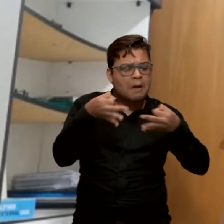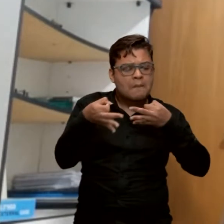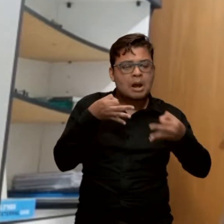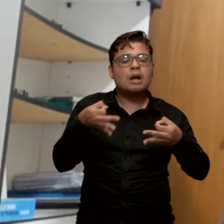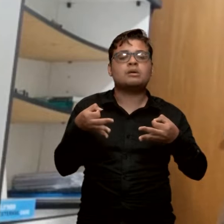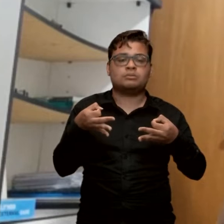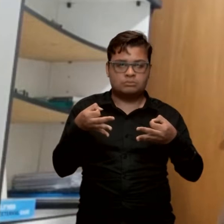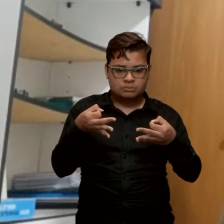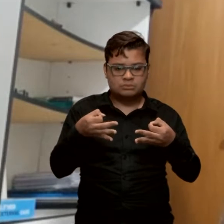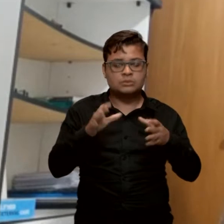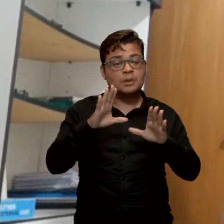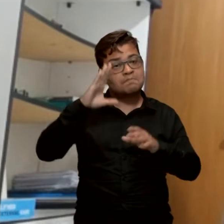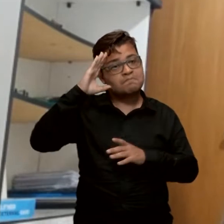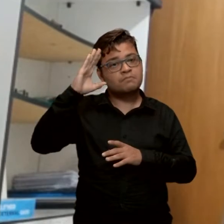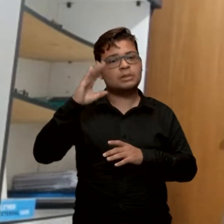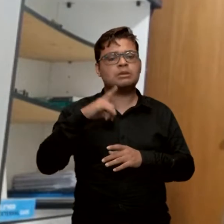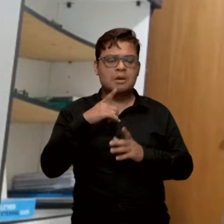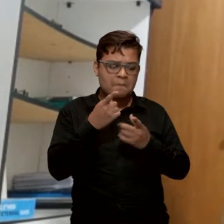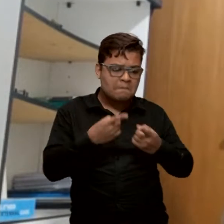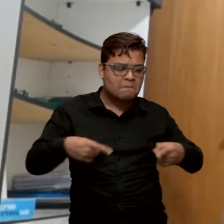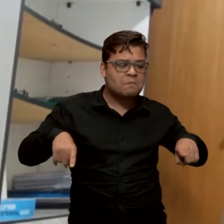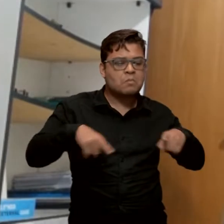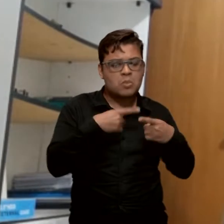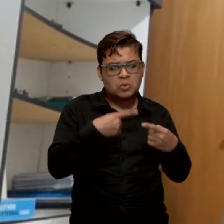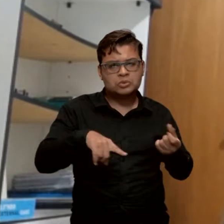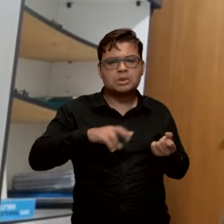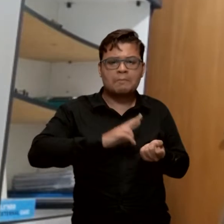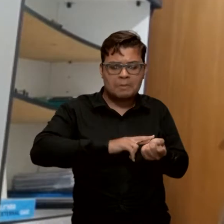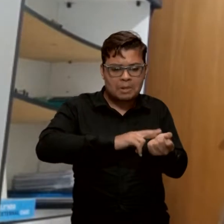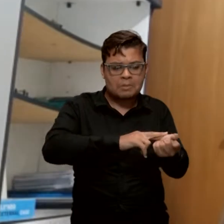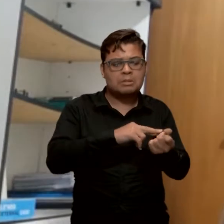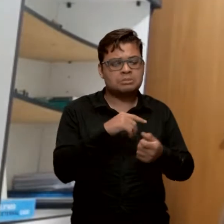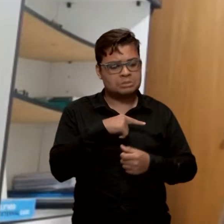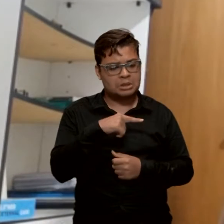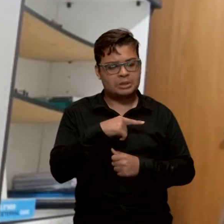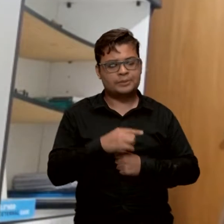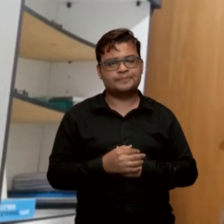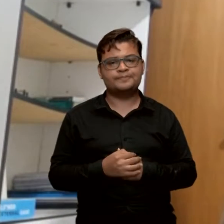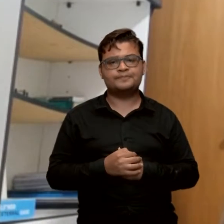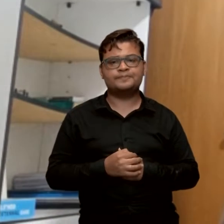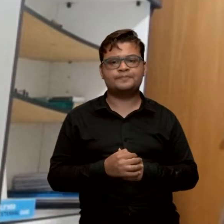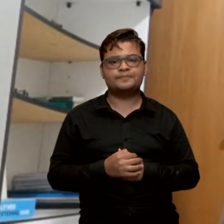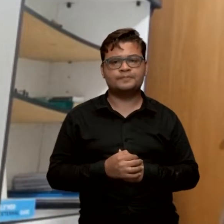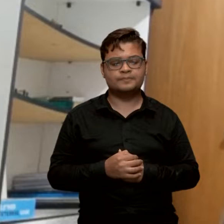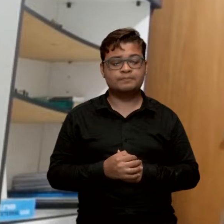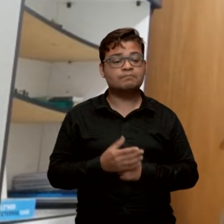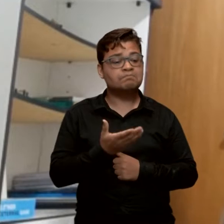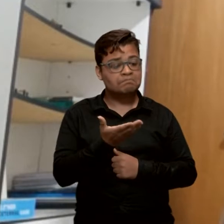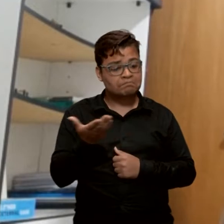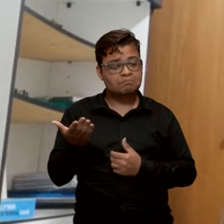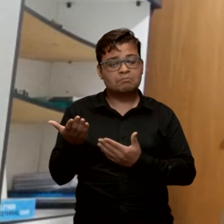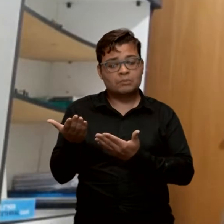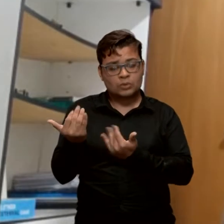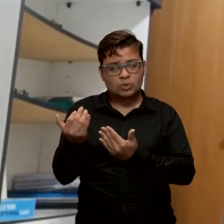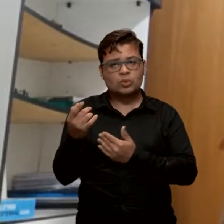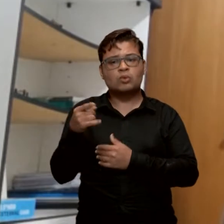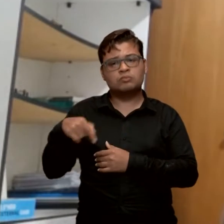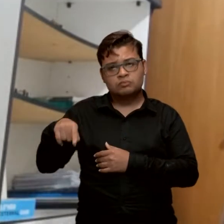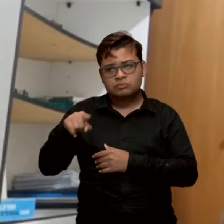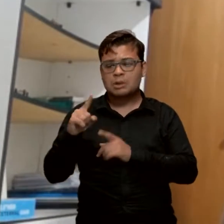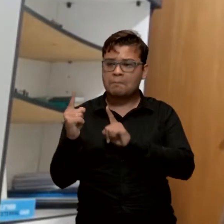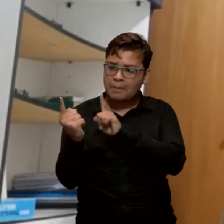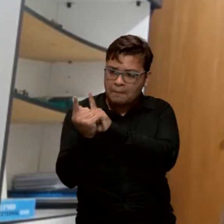com mais instrumentos melódicos na sua estrutura musical também. Então, esse adolescente, com esse atendimento, a